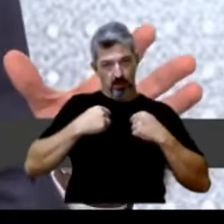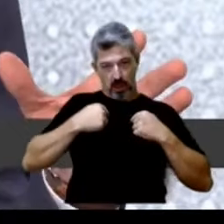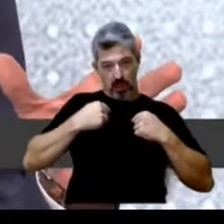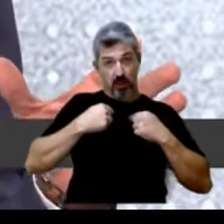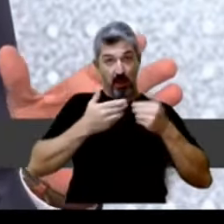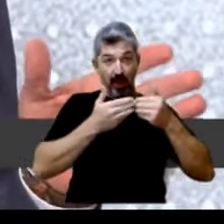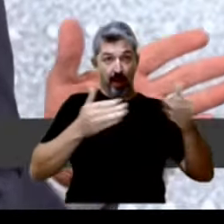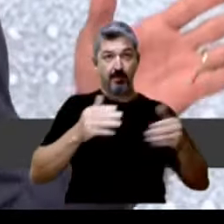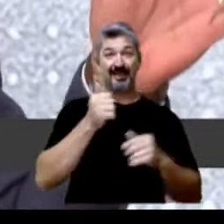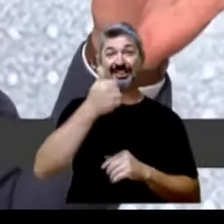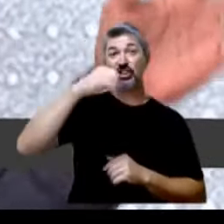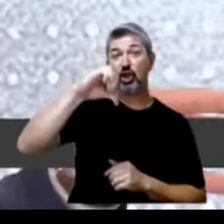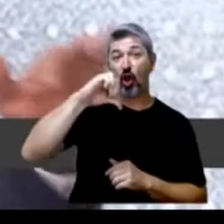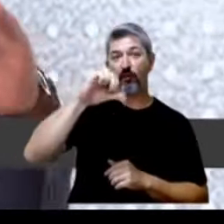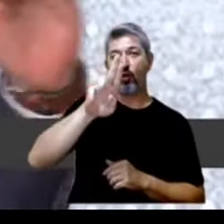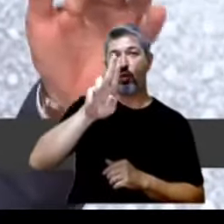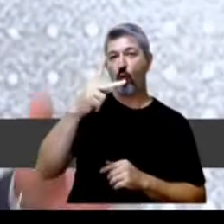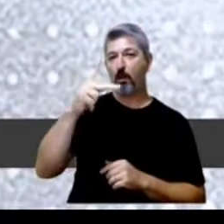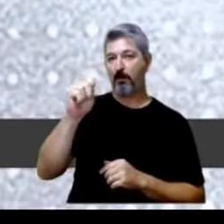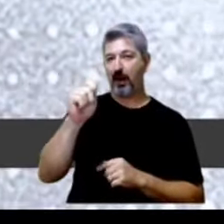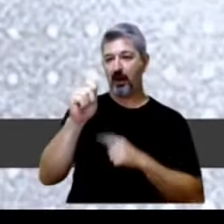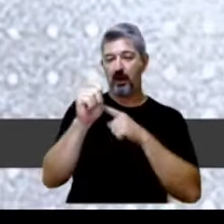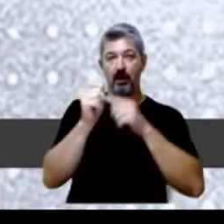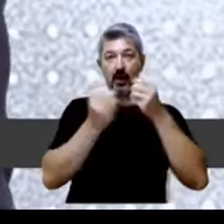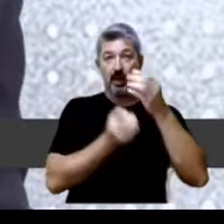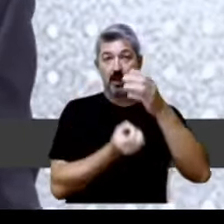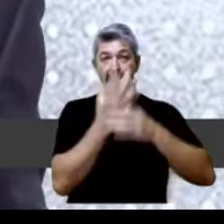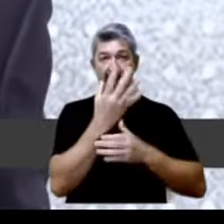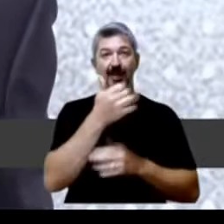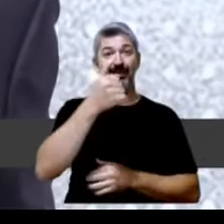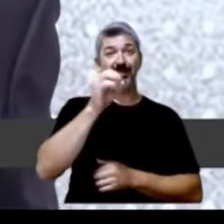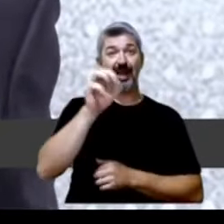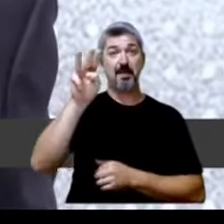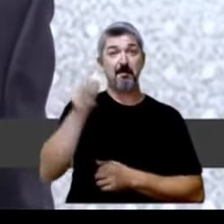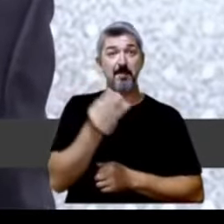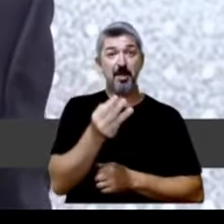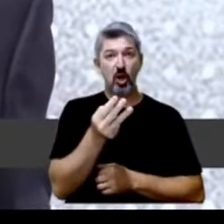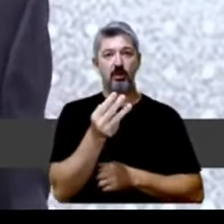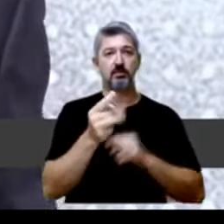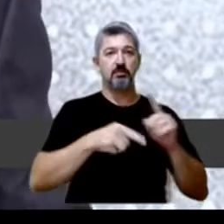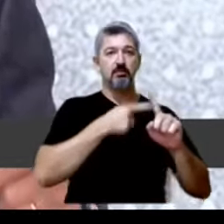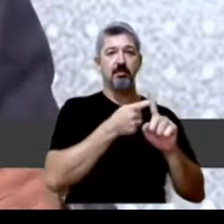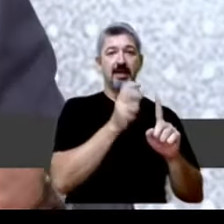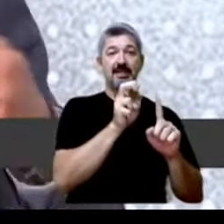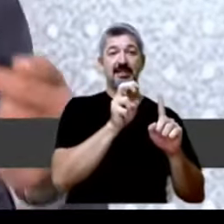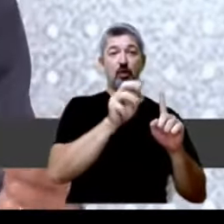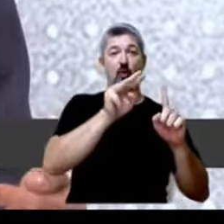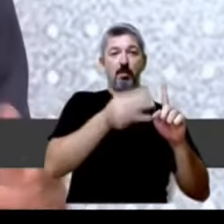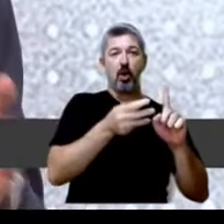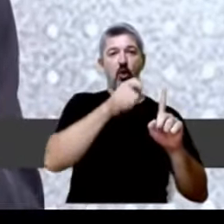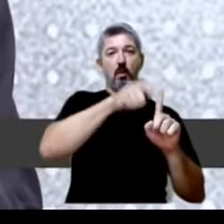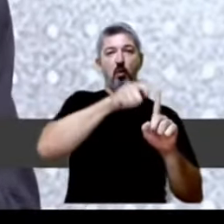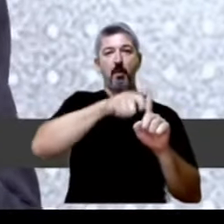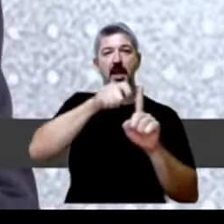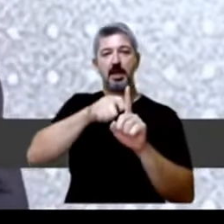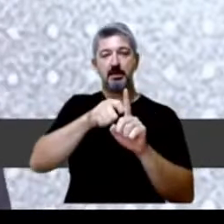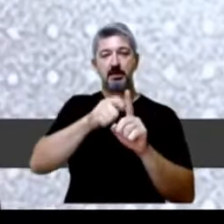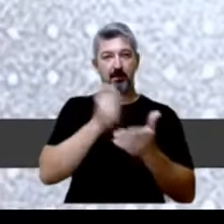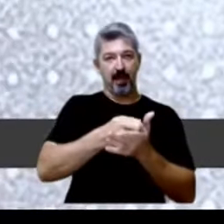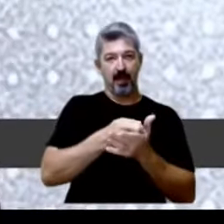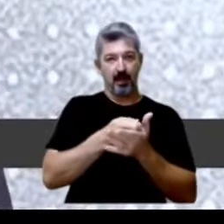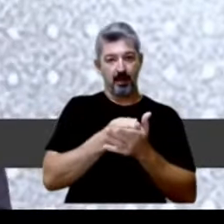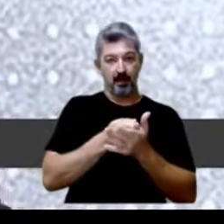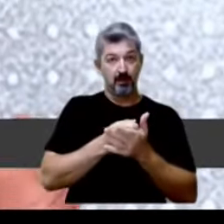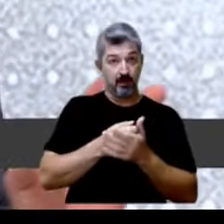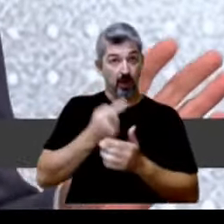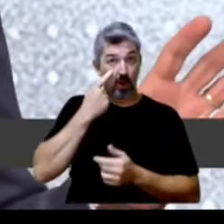eu construo uma UPA, custa 10 milhões, na média. O custeio, 5 milhões por mês cada uma. É, só que olha o quanto é importante a gente ter a saúde financeira